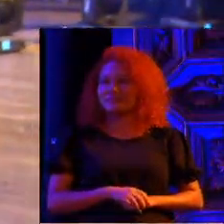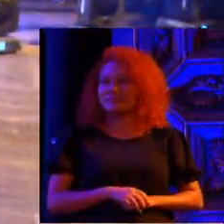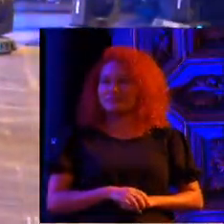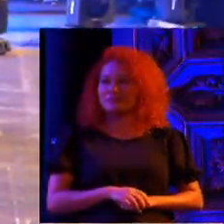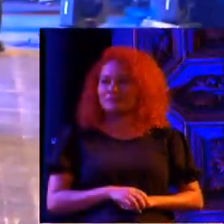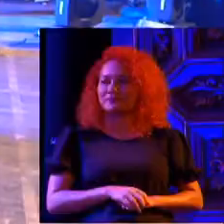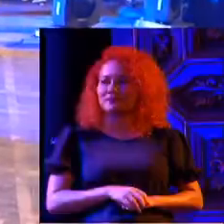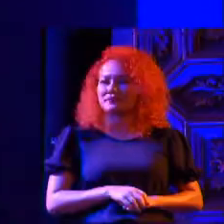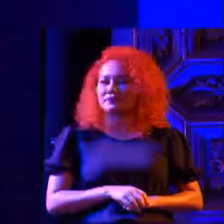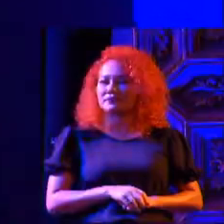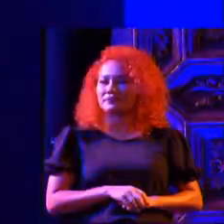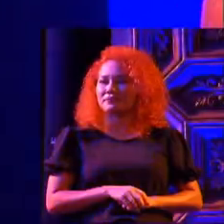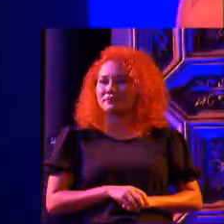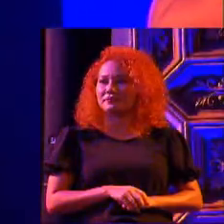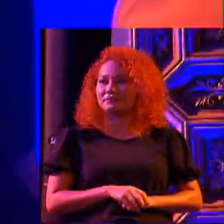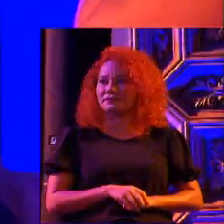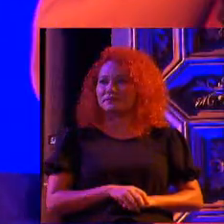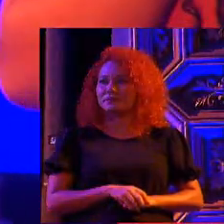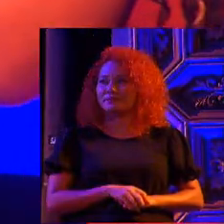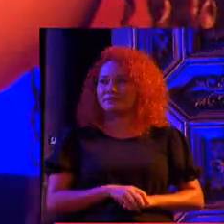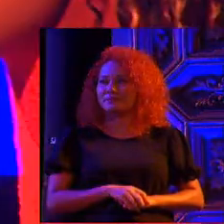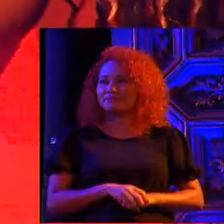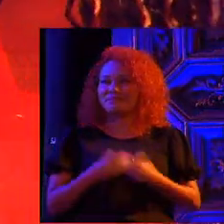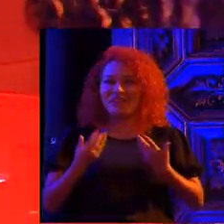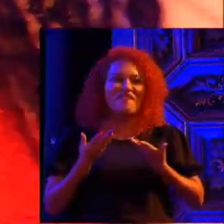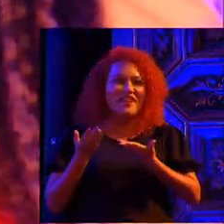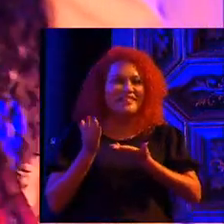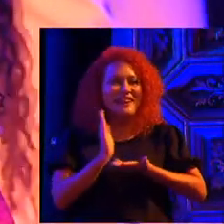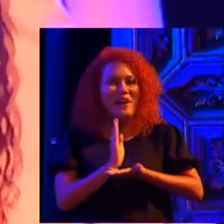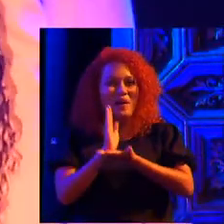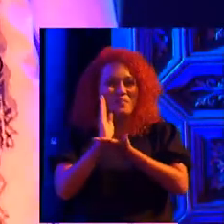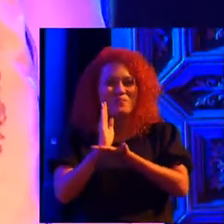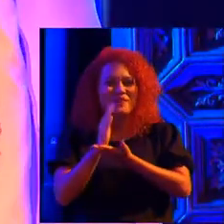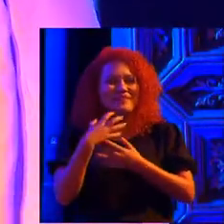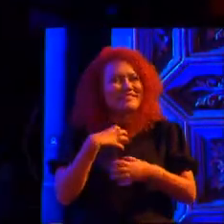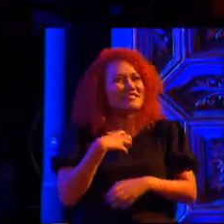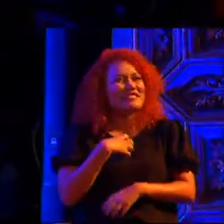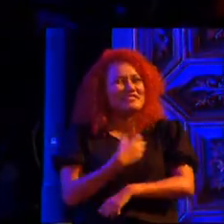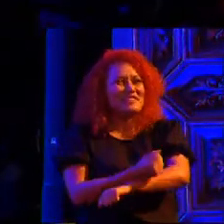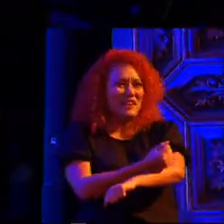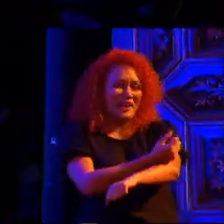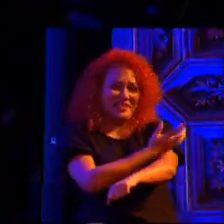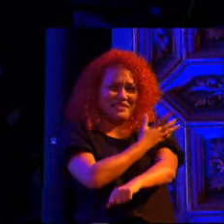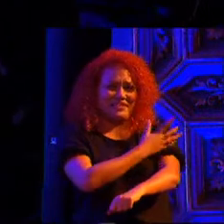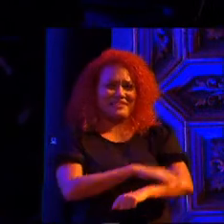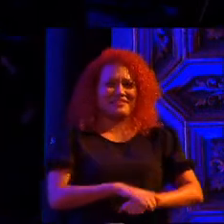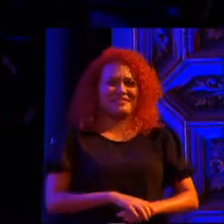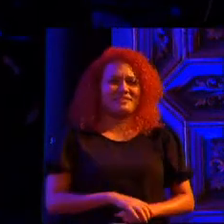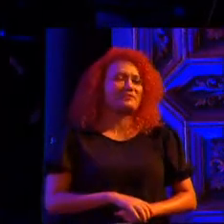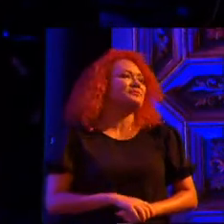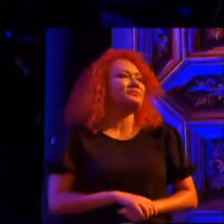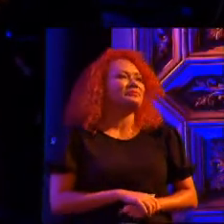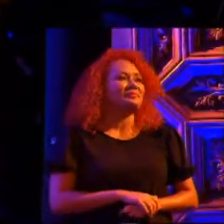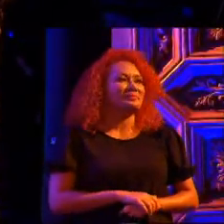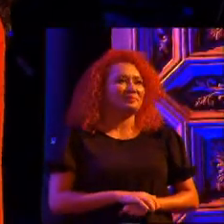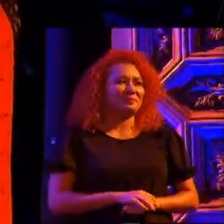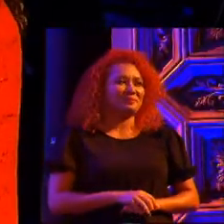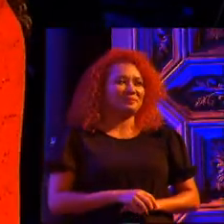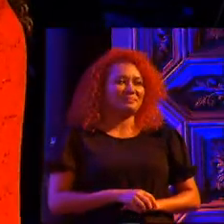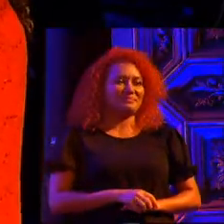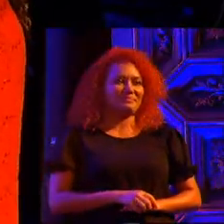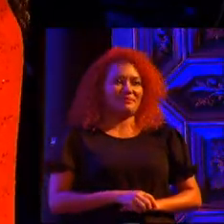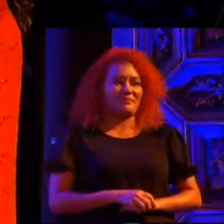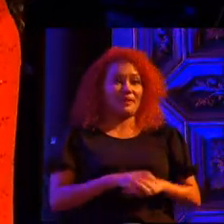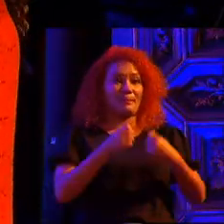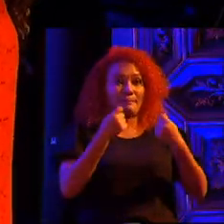A gente está entregando um prêmio. Olha só que emoção. Ai, que emoção. Um prêmio em memória